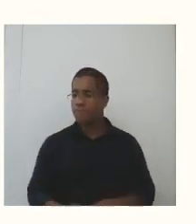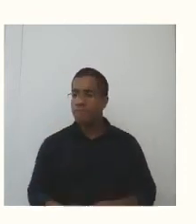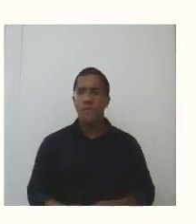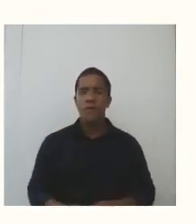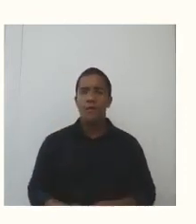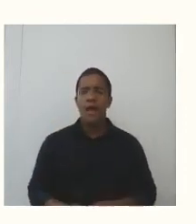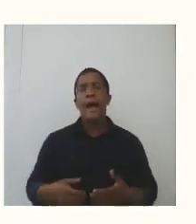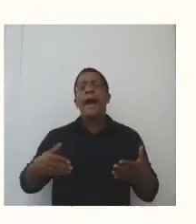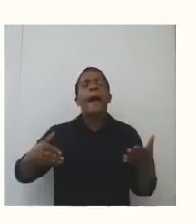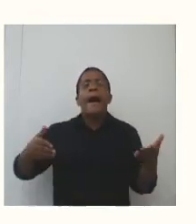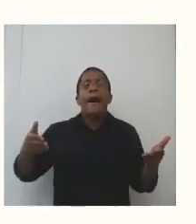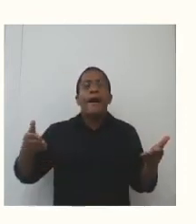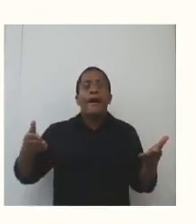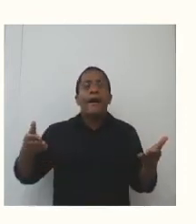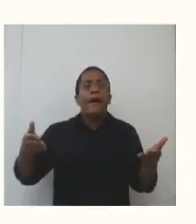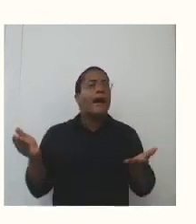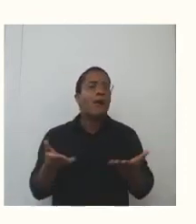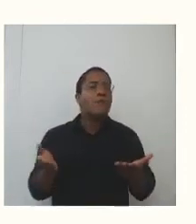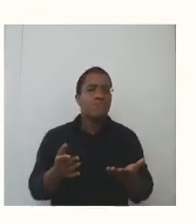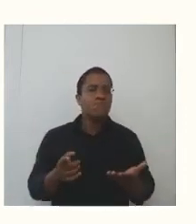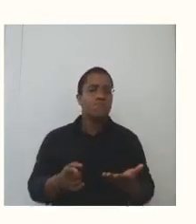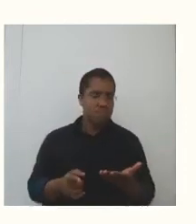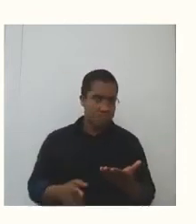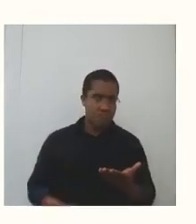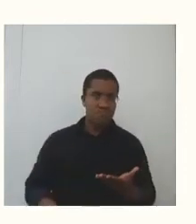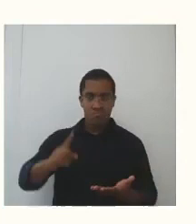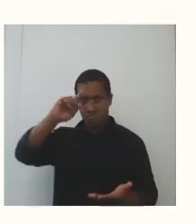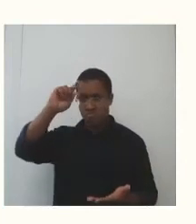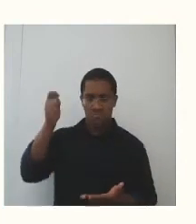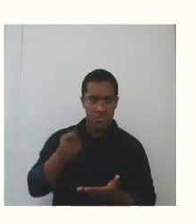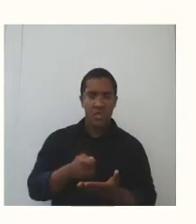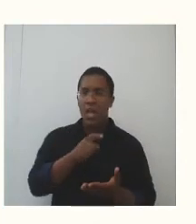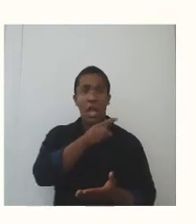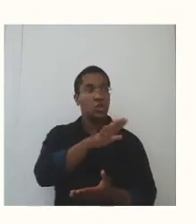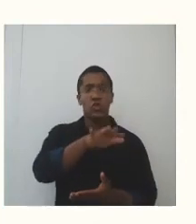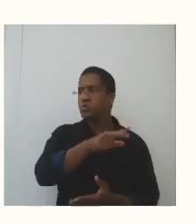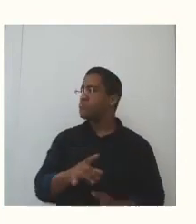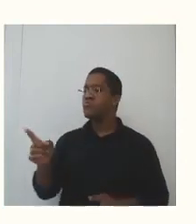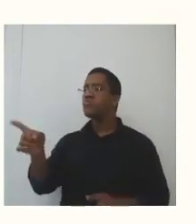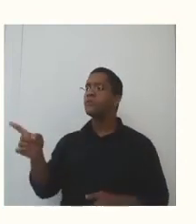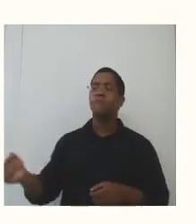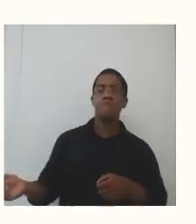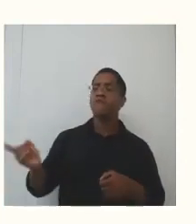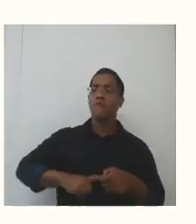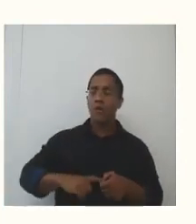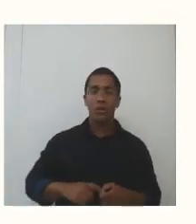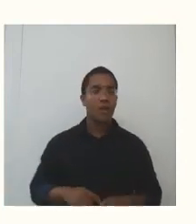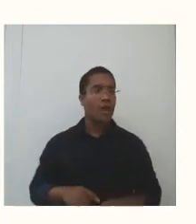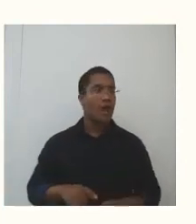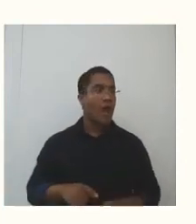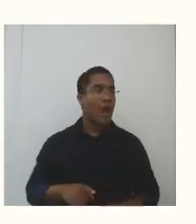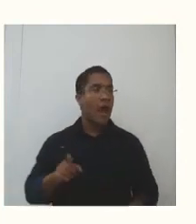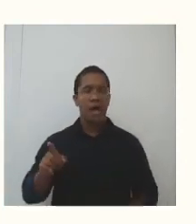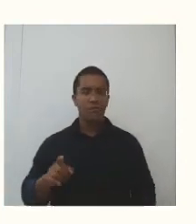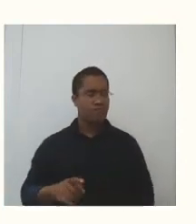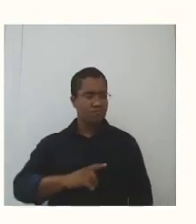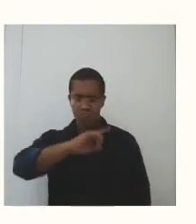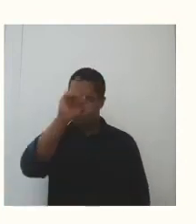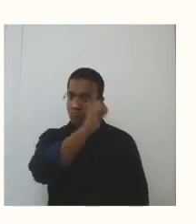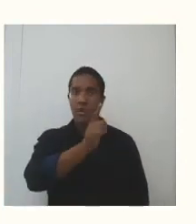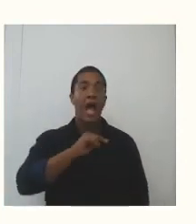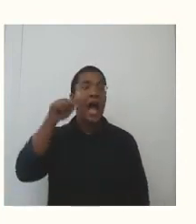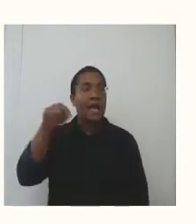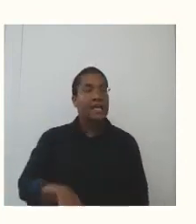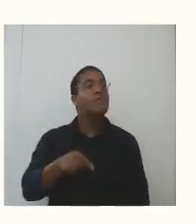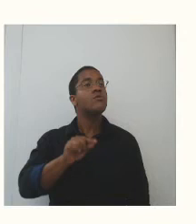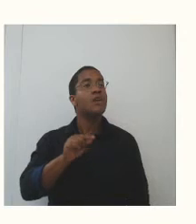Foi então decretada a situação de volta e ele decide que vai ficar e vai elevar o Brasil à categoria de Reino Unido